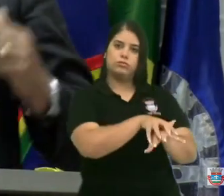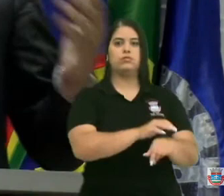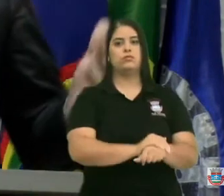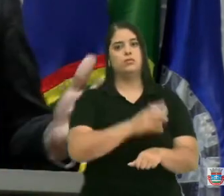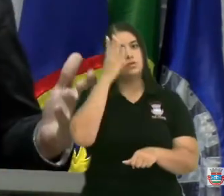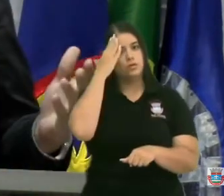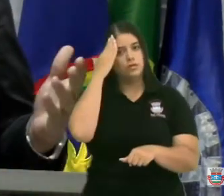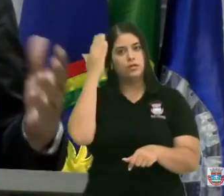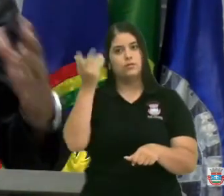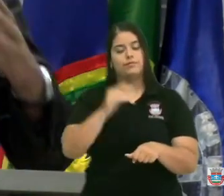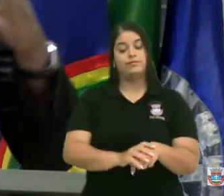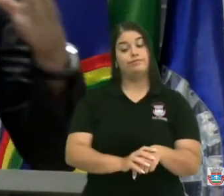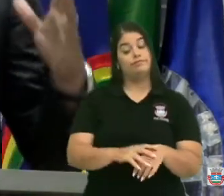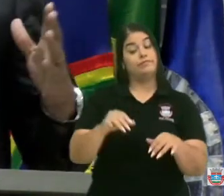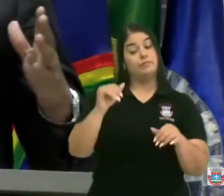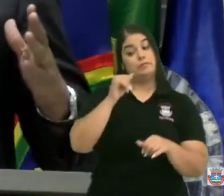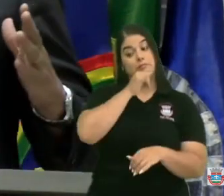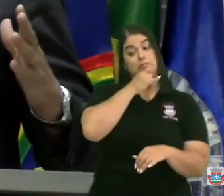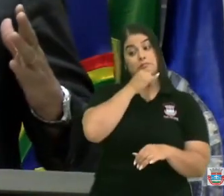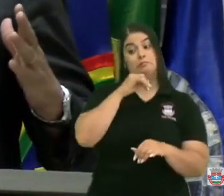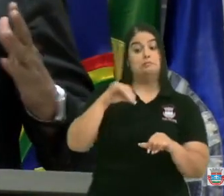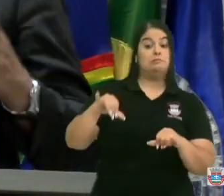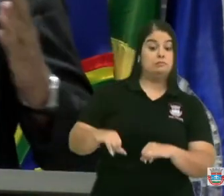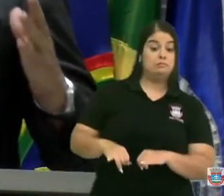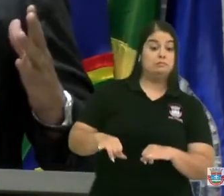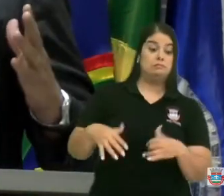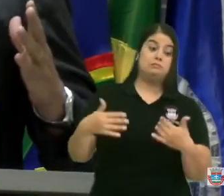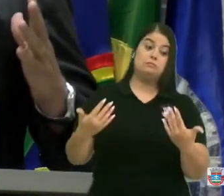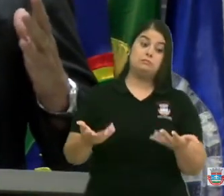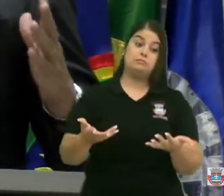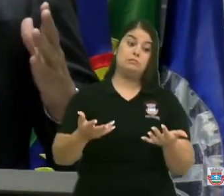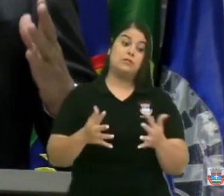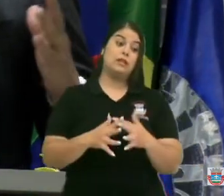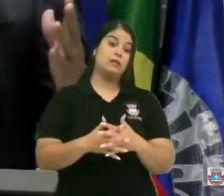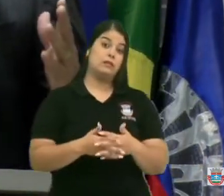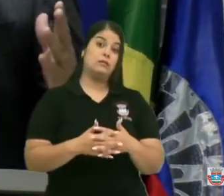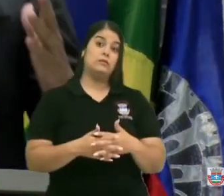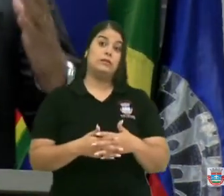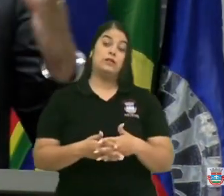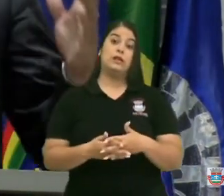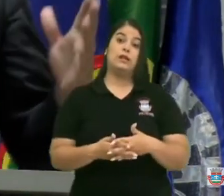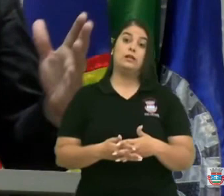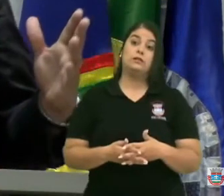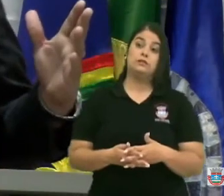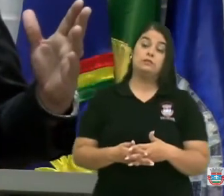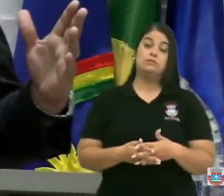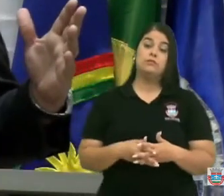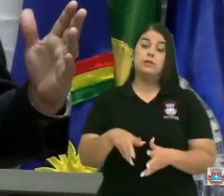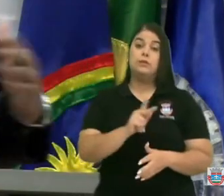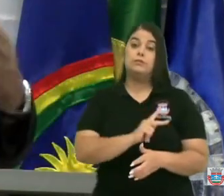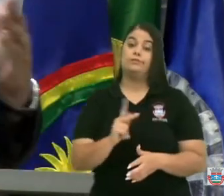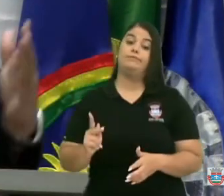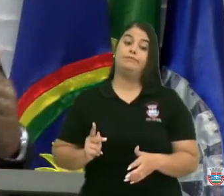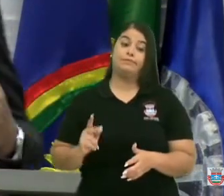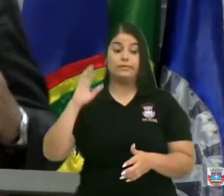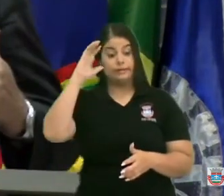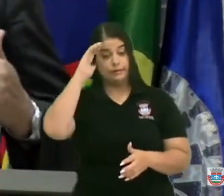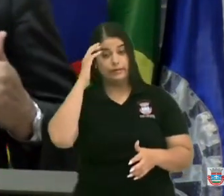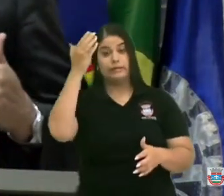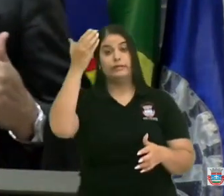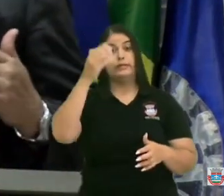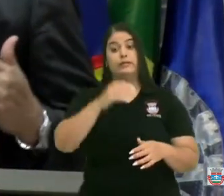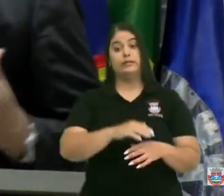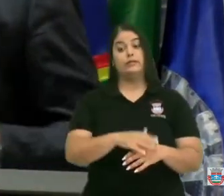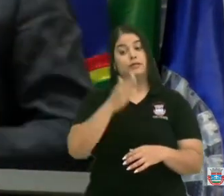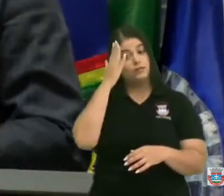Que eu lamento, estou procurando, né? Eu lamento muito o presidente ter tomado essa medida, e ele sabe que eu tenho procurado